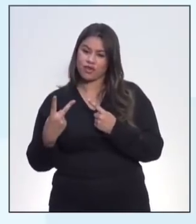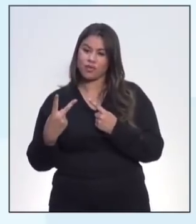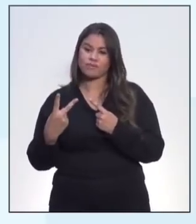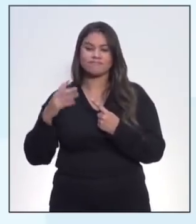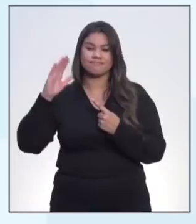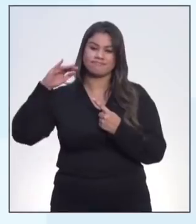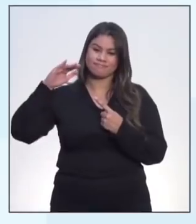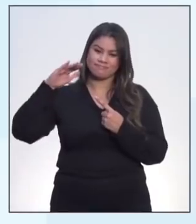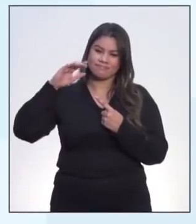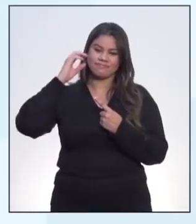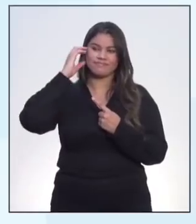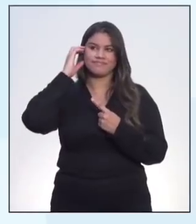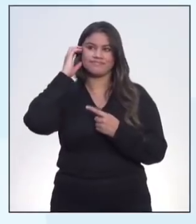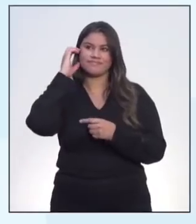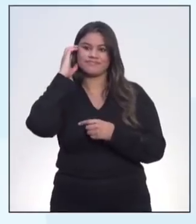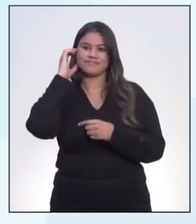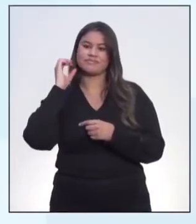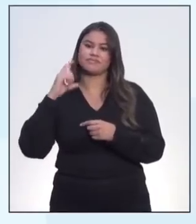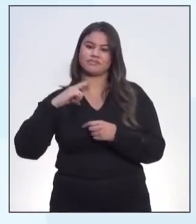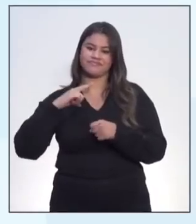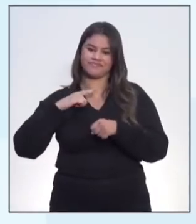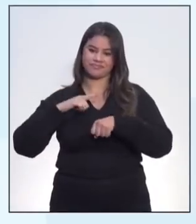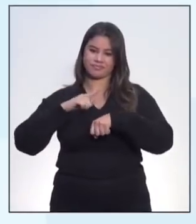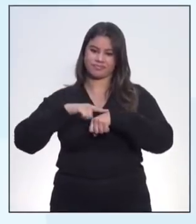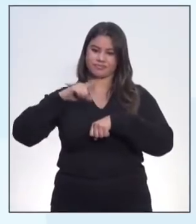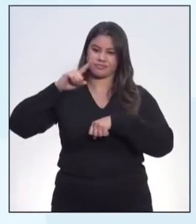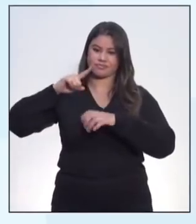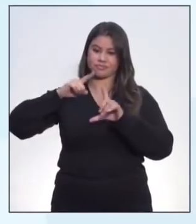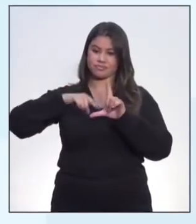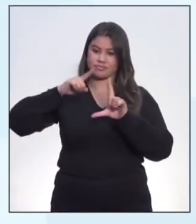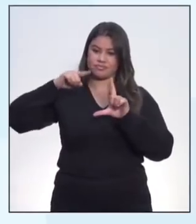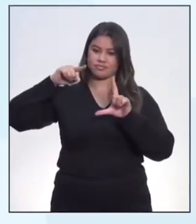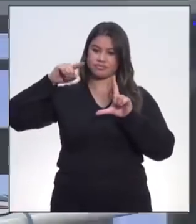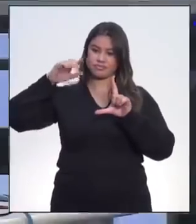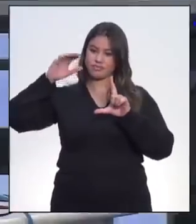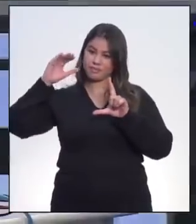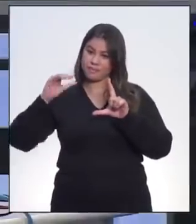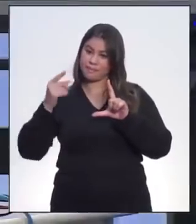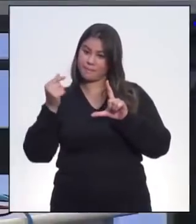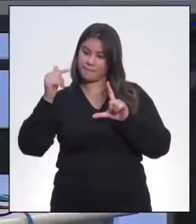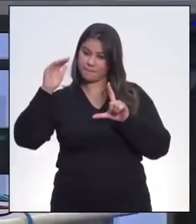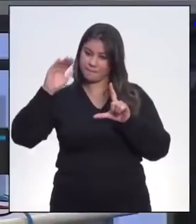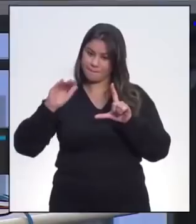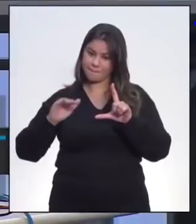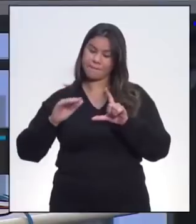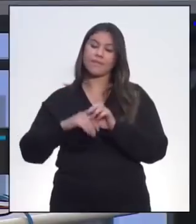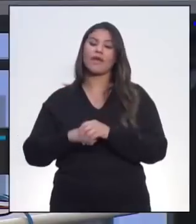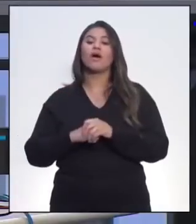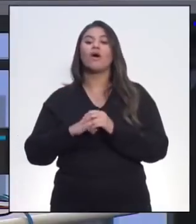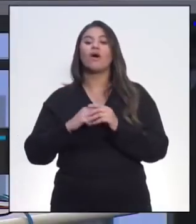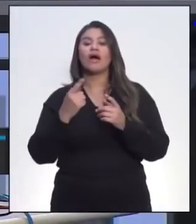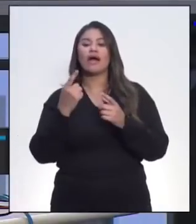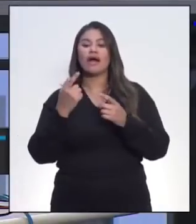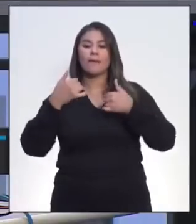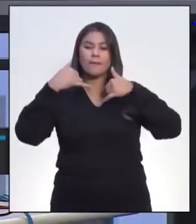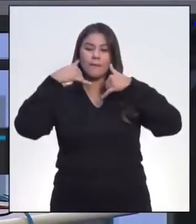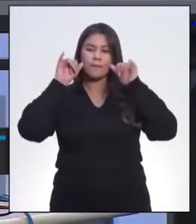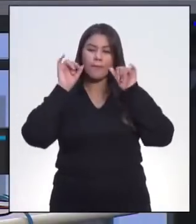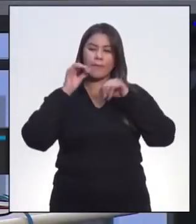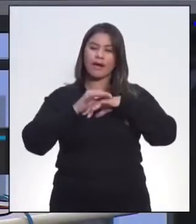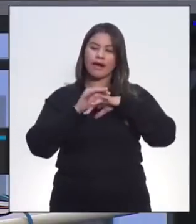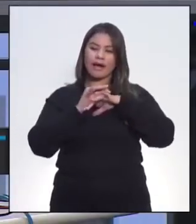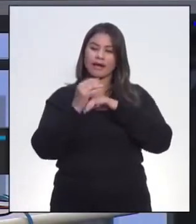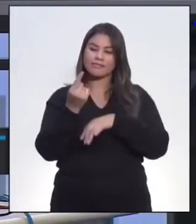teve alguns picos de alta de carne de frango de vaca, né? de boi, de carne bovina